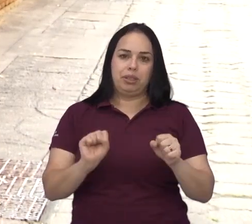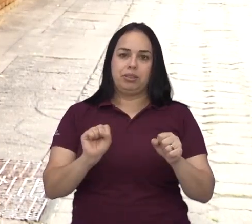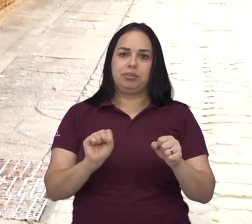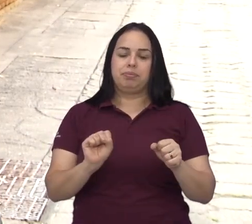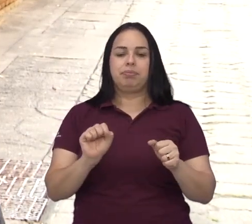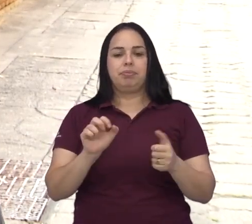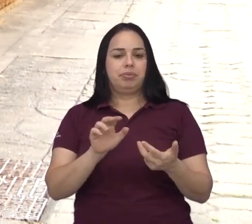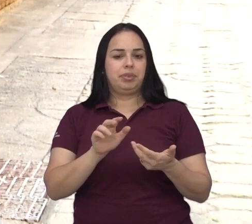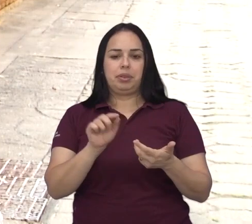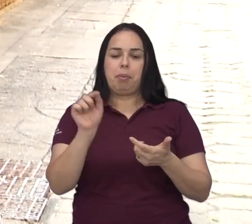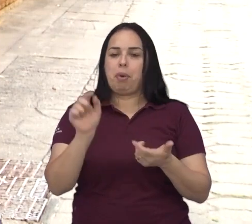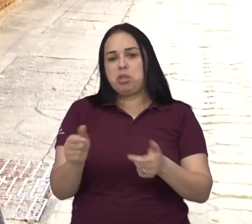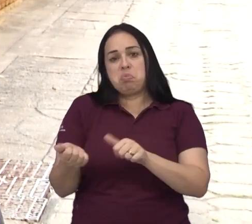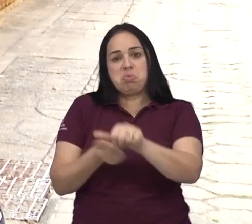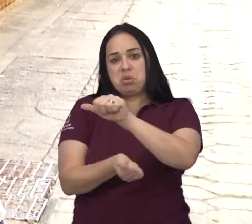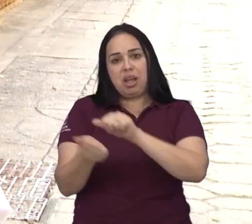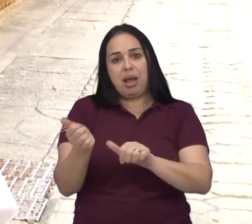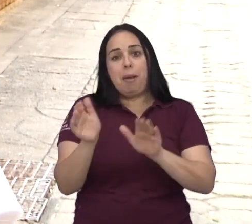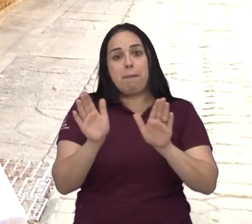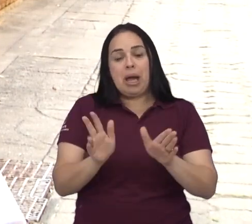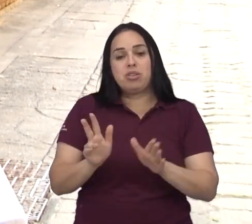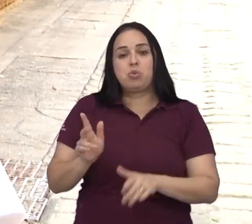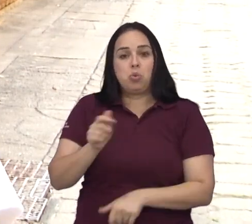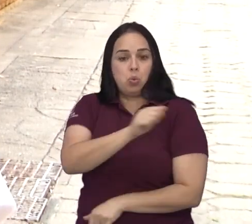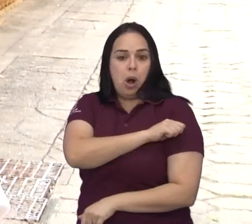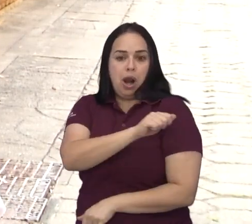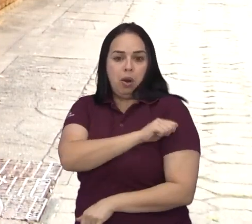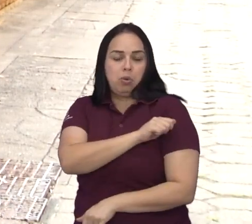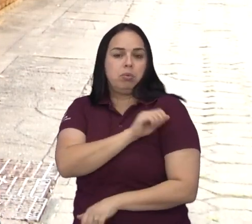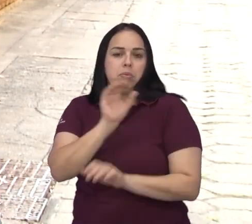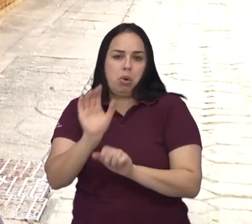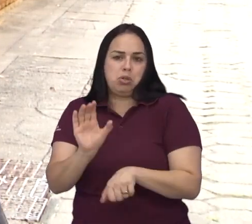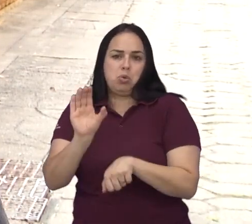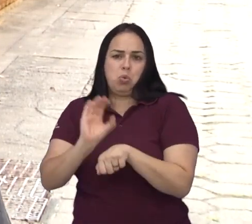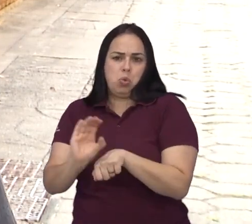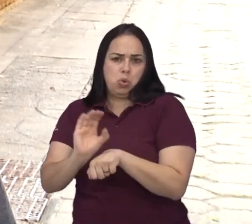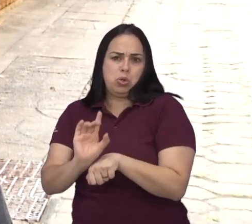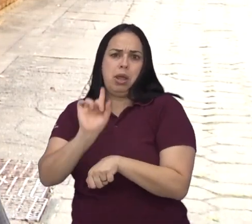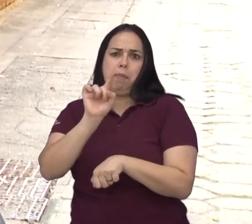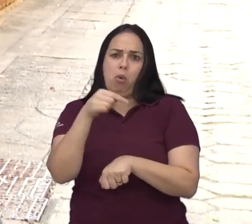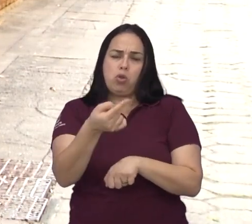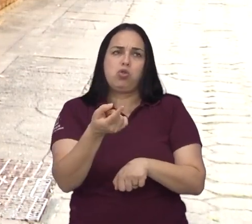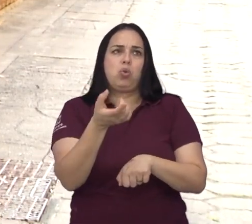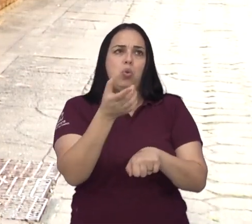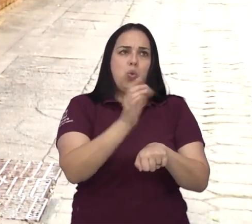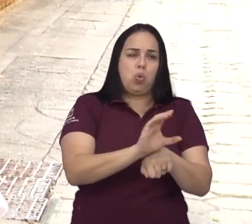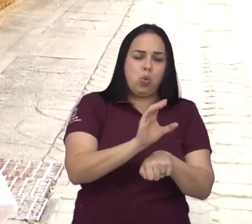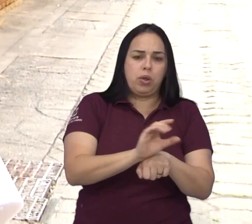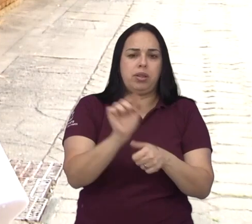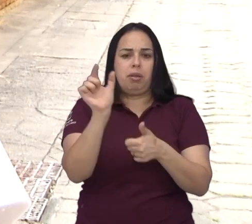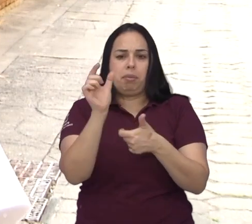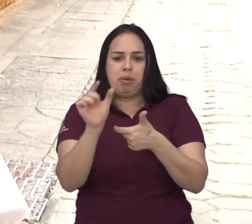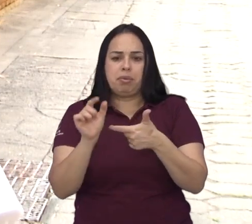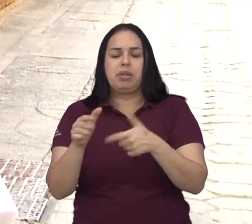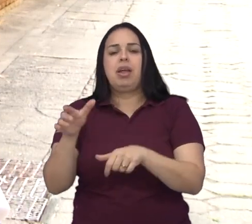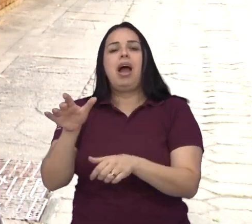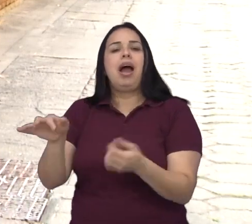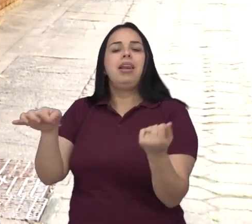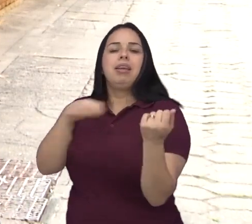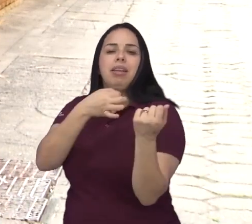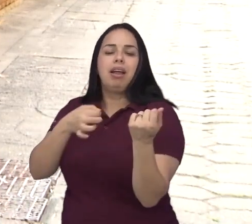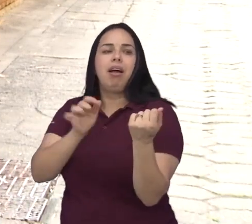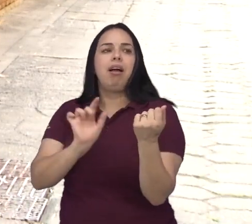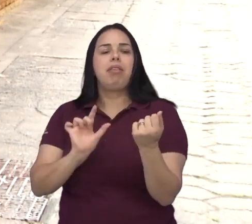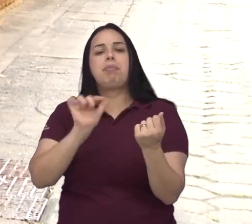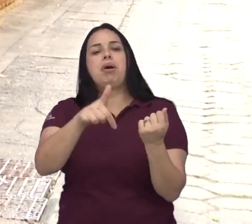pode alternar entre os cursos no decorrer da sua jornada, porém o aluno ele pode fazer um curso por vez. Então suponhamos que o aluno participe das aulas de violino e